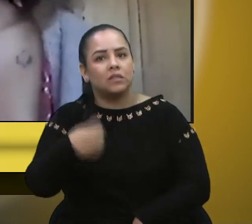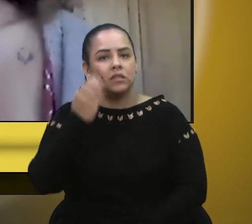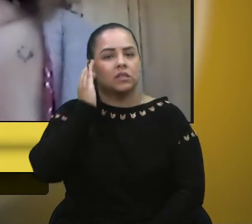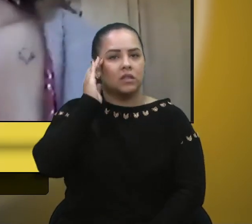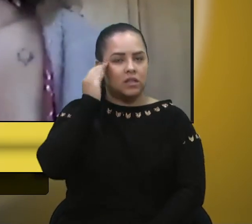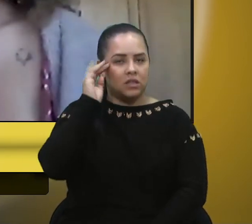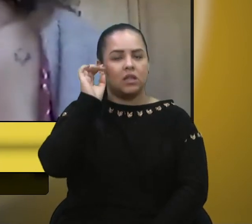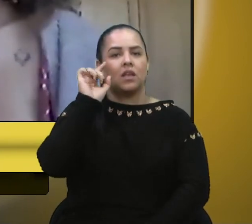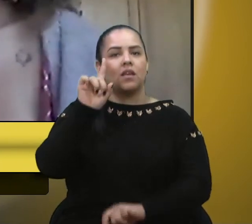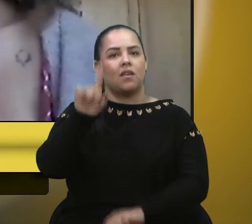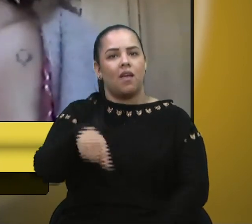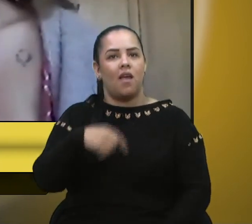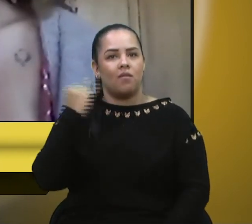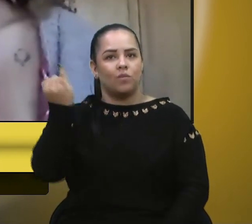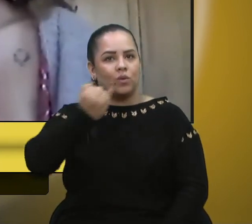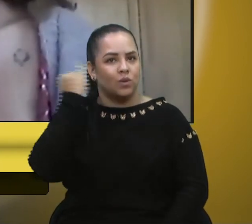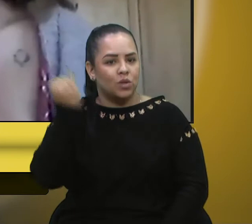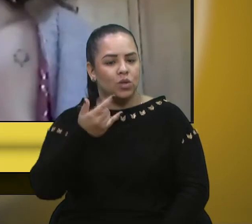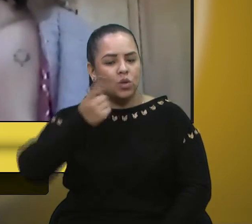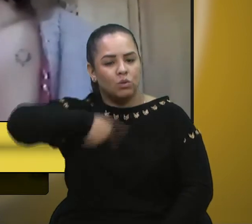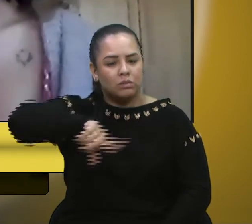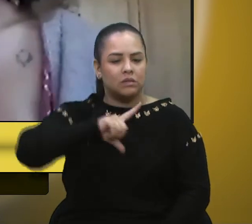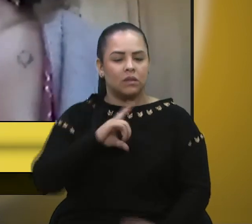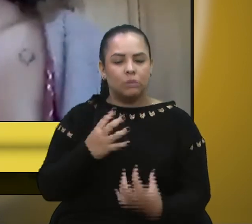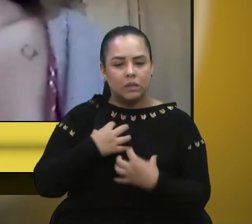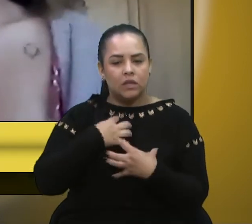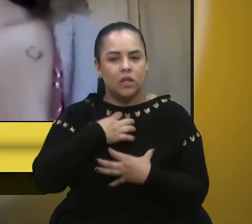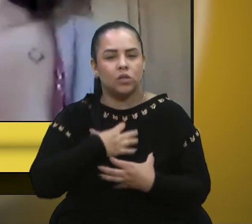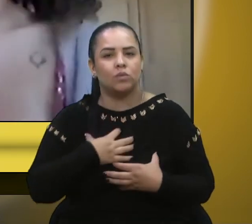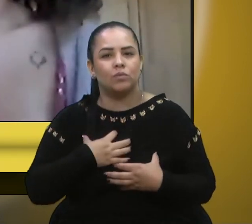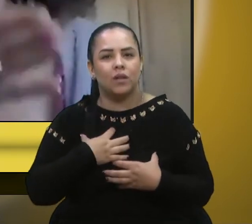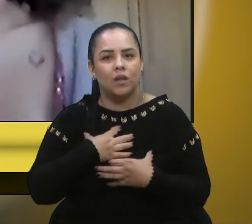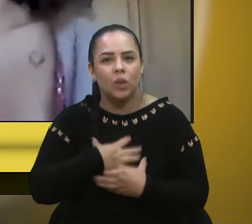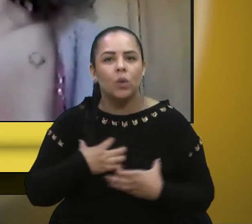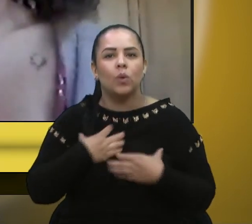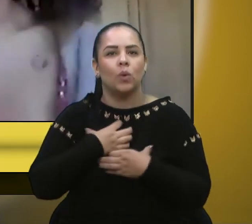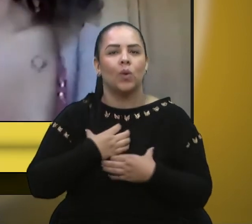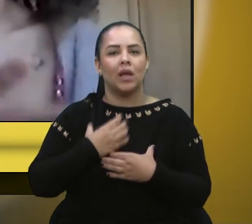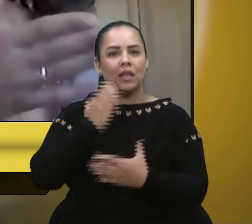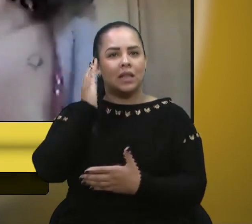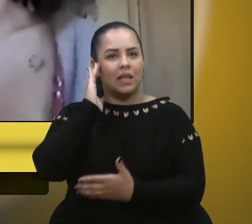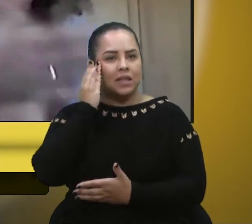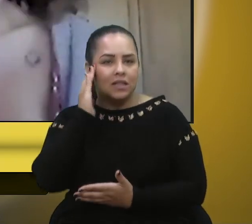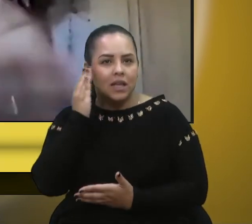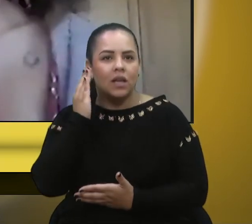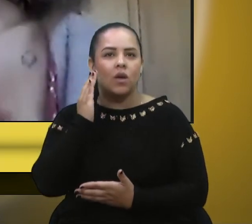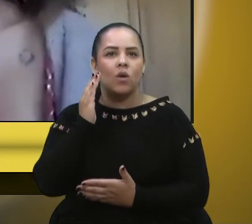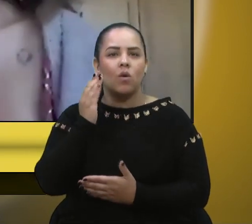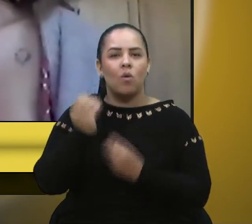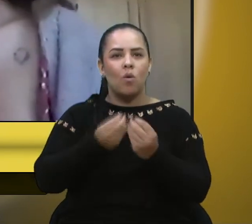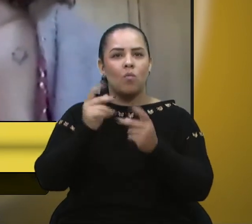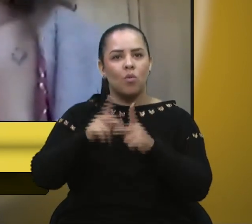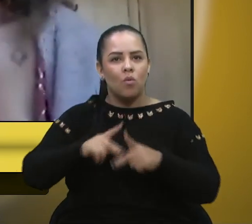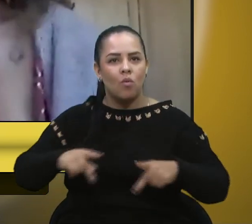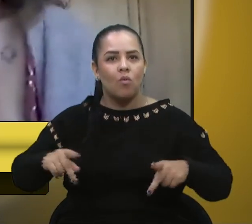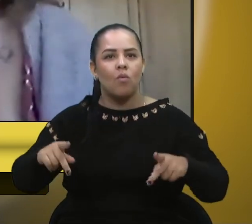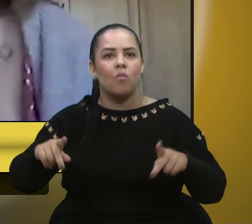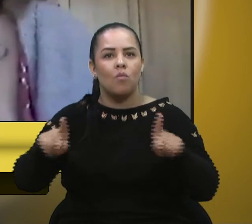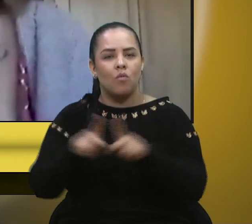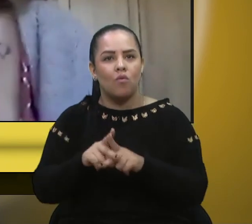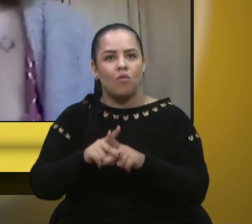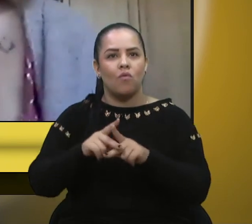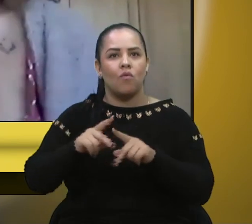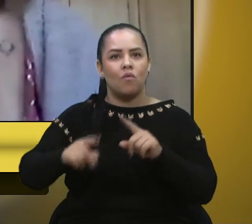importância de nós termos a sensibilidade de entender como a população em geral gira a economia de uma